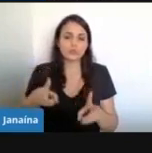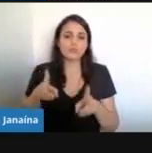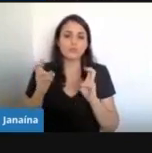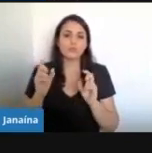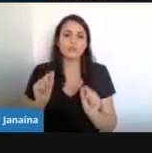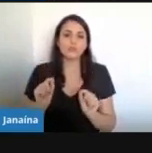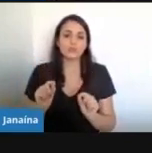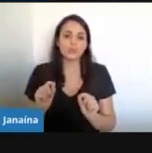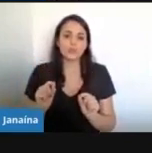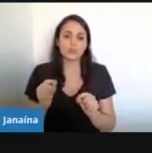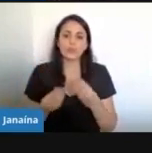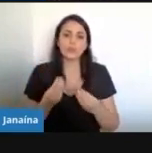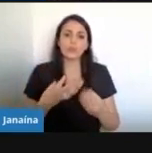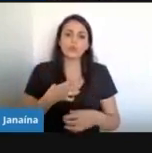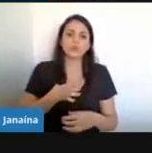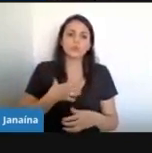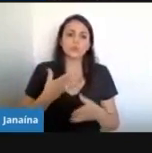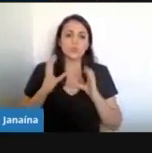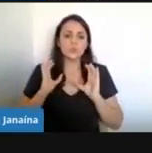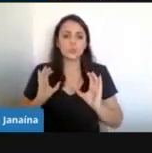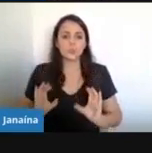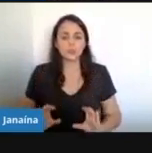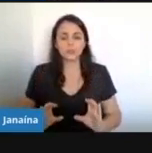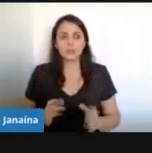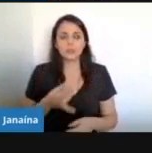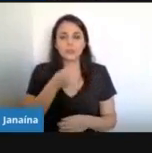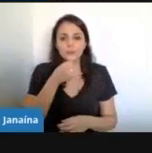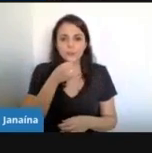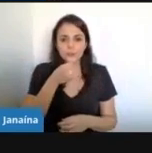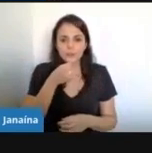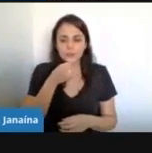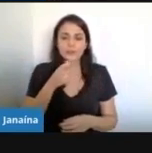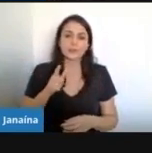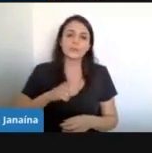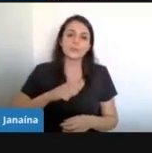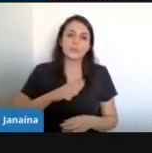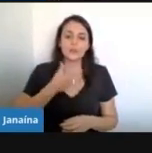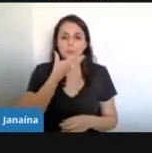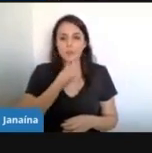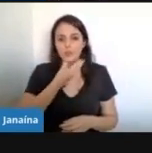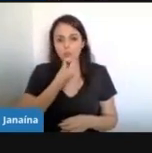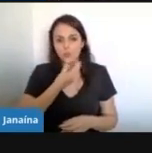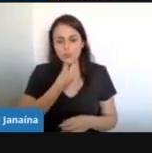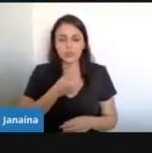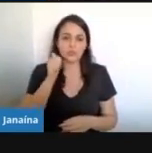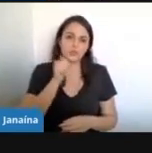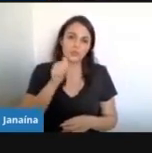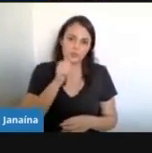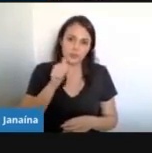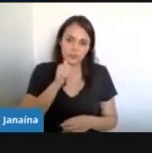Também um comportamento, né, aqui nós temos o sexo masculino e o